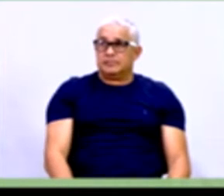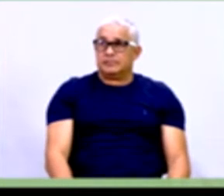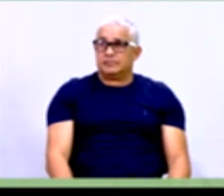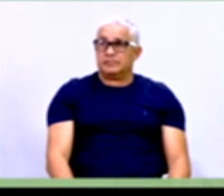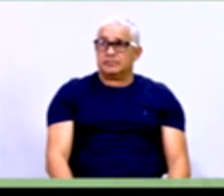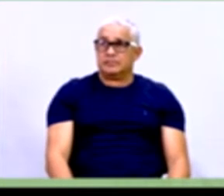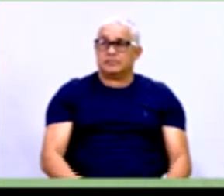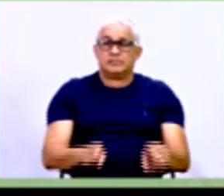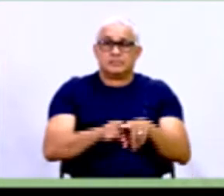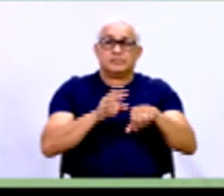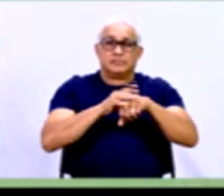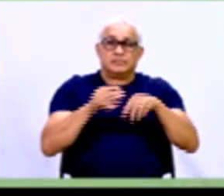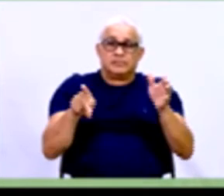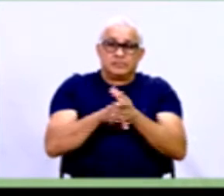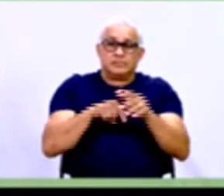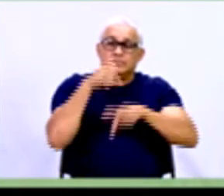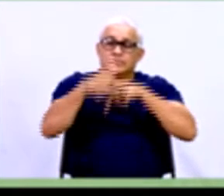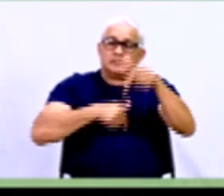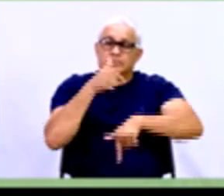E as doenças de trabalho?